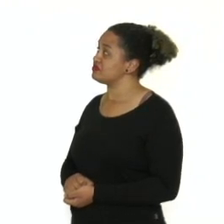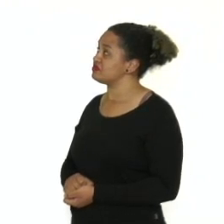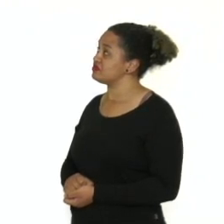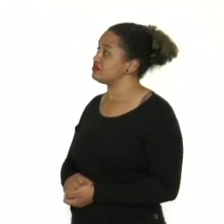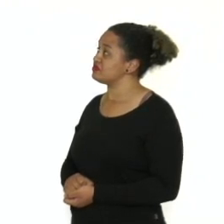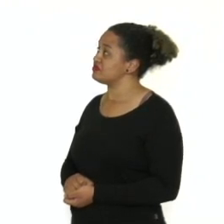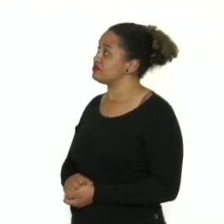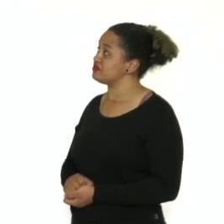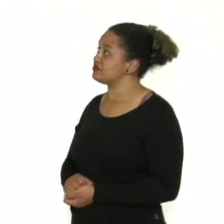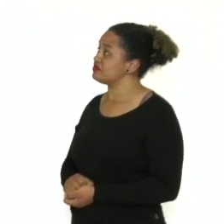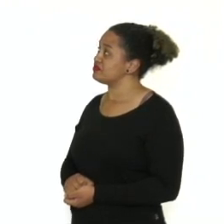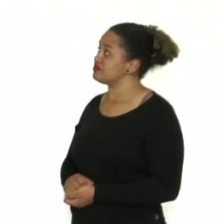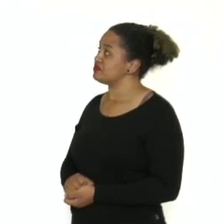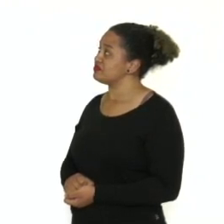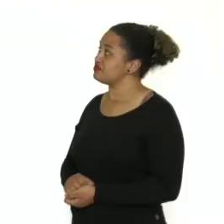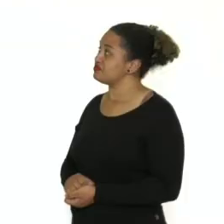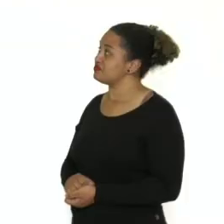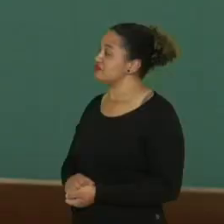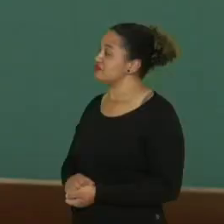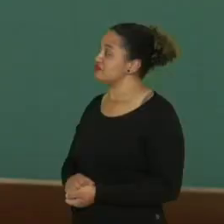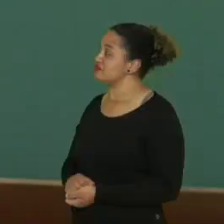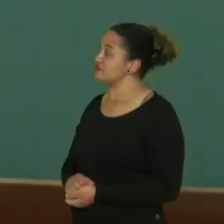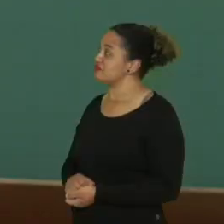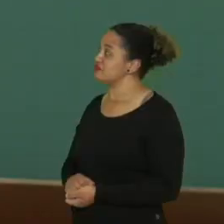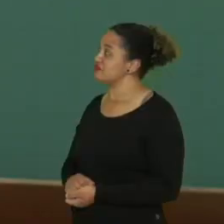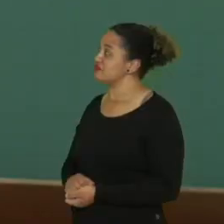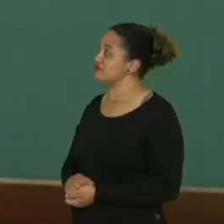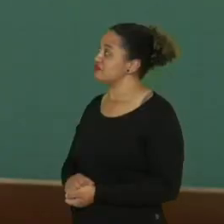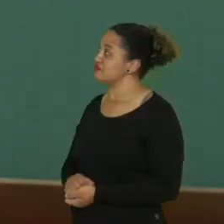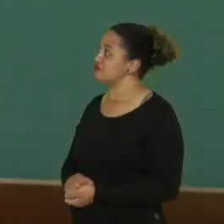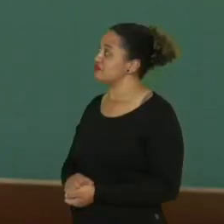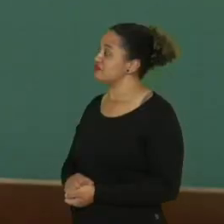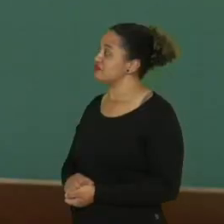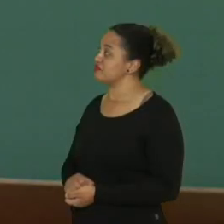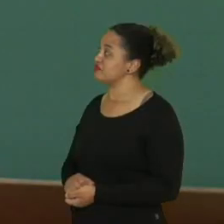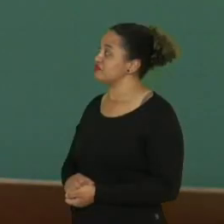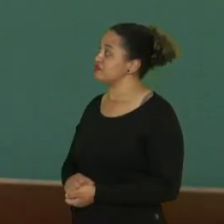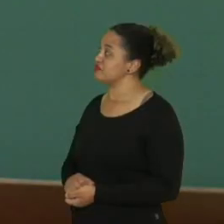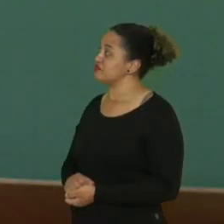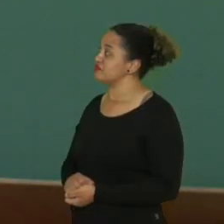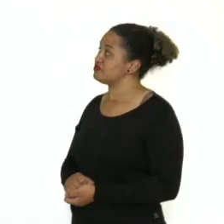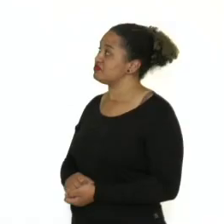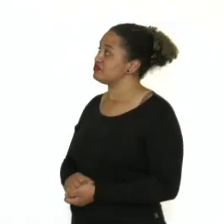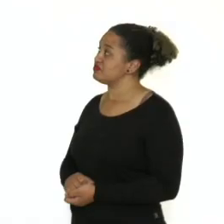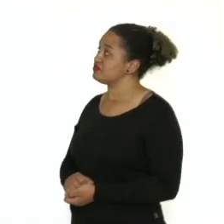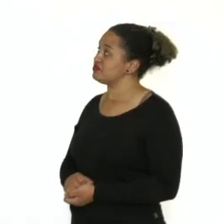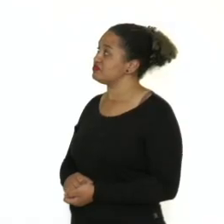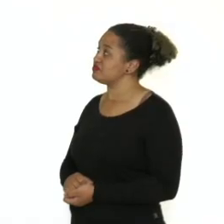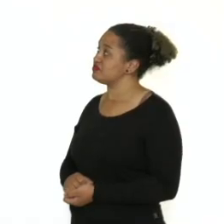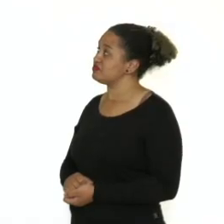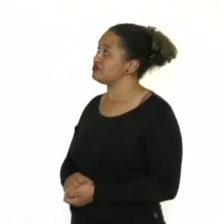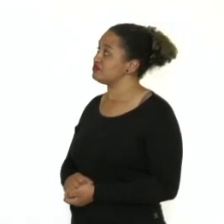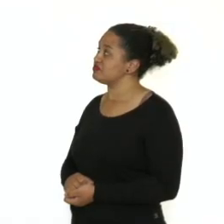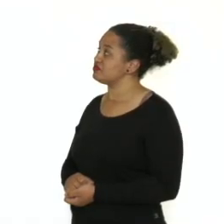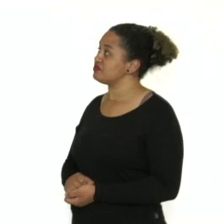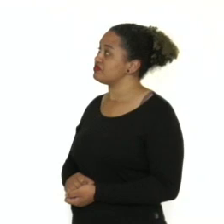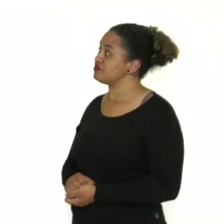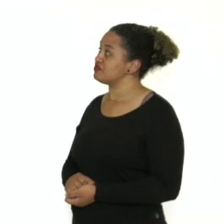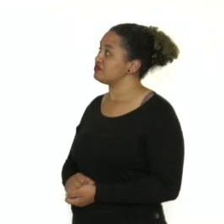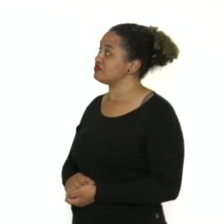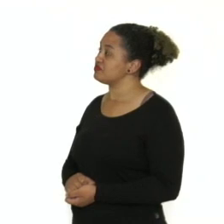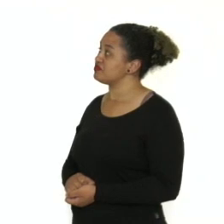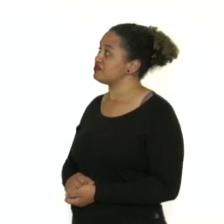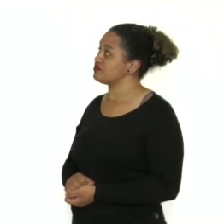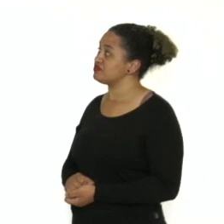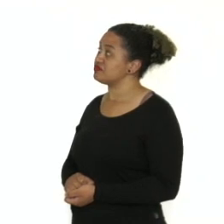espiral, intensificando sua força e arrebatando novos entusiastas. Ao contrário do